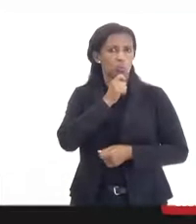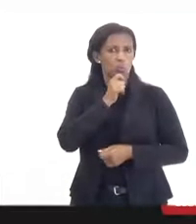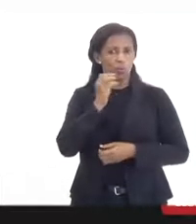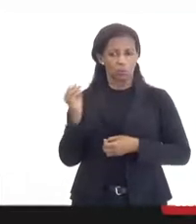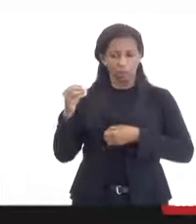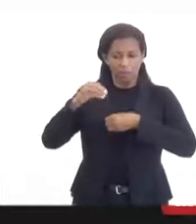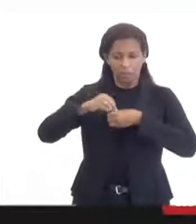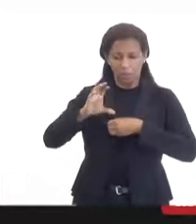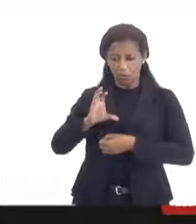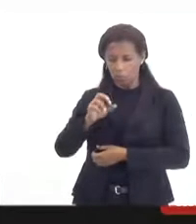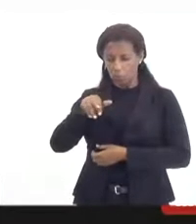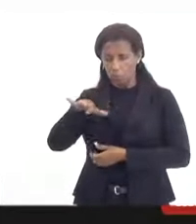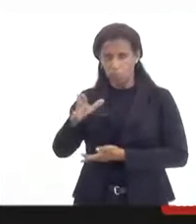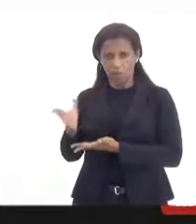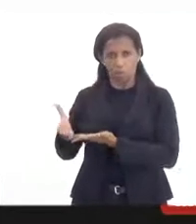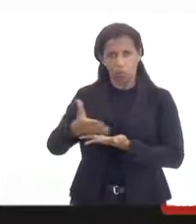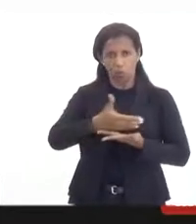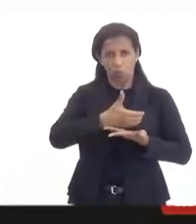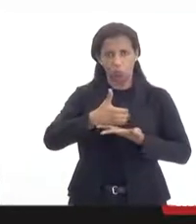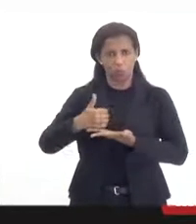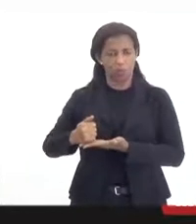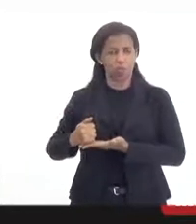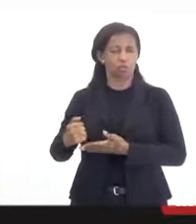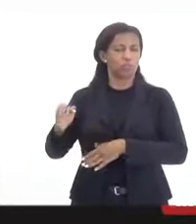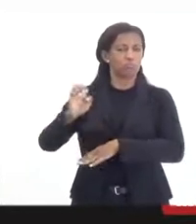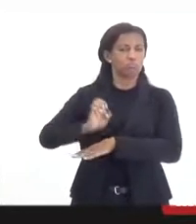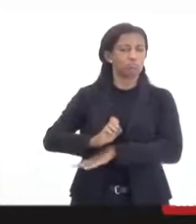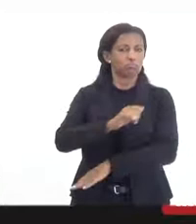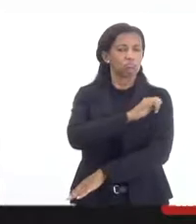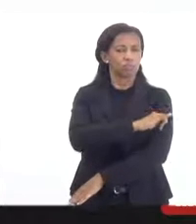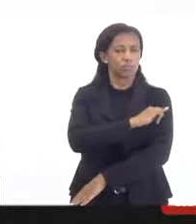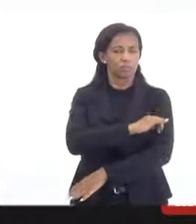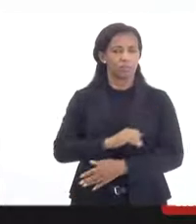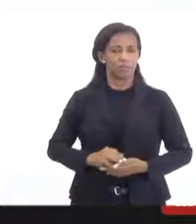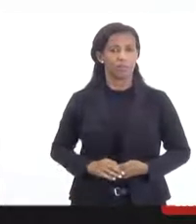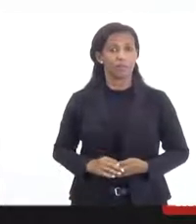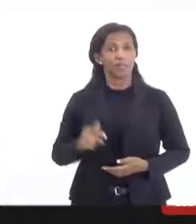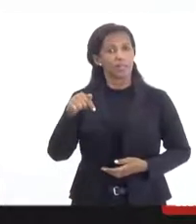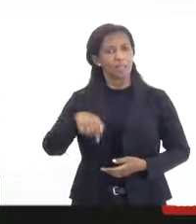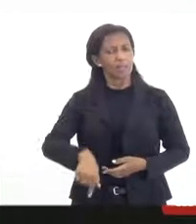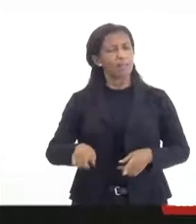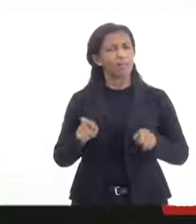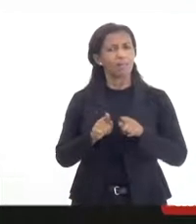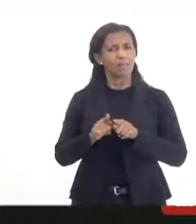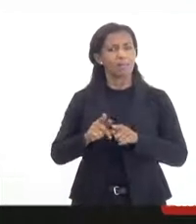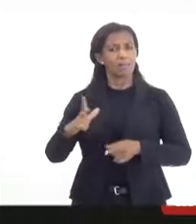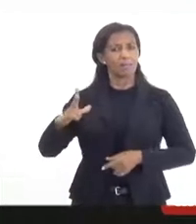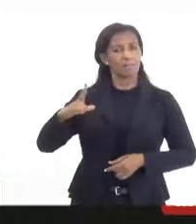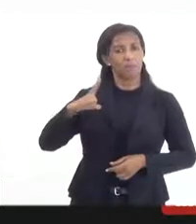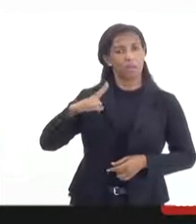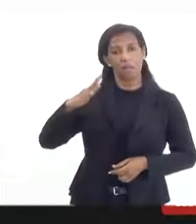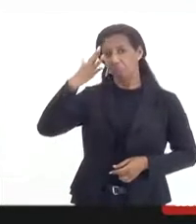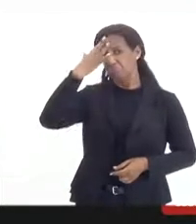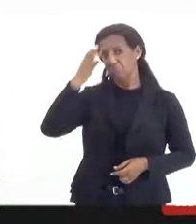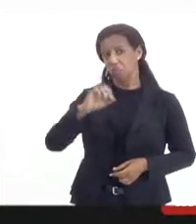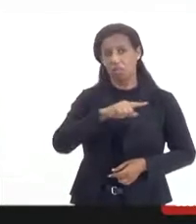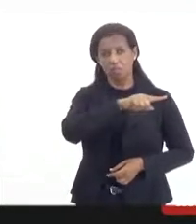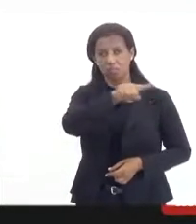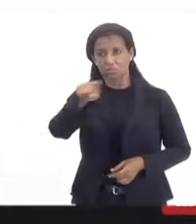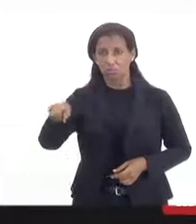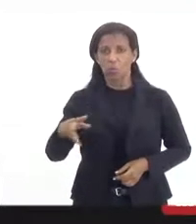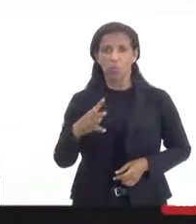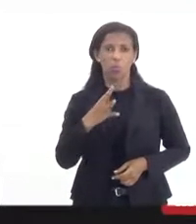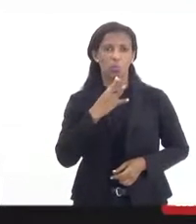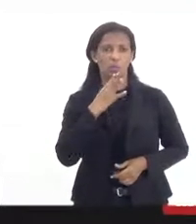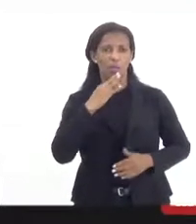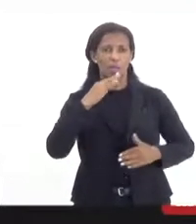ambiente do Conselho de Contribuintes do Estado do Rio de Janeiro. E aqui no Rio também há uma particularidade, não sei se todos conhecem, do recurso IERA,